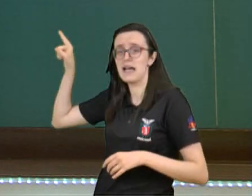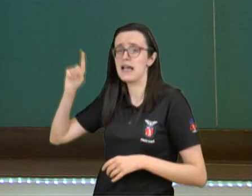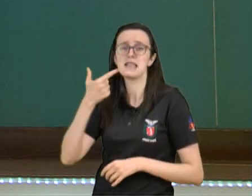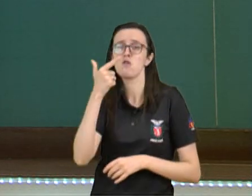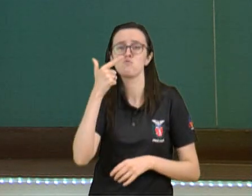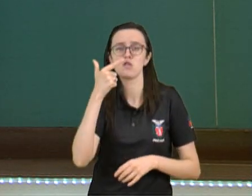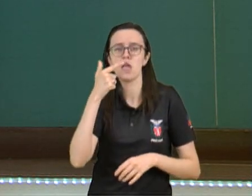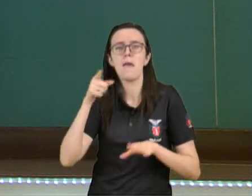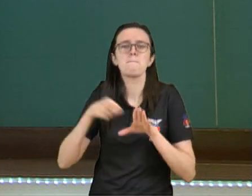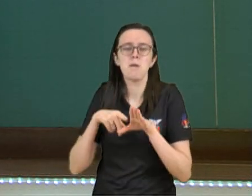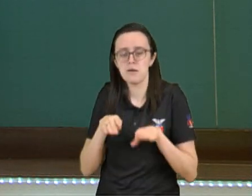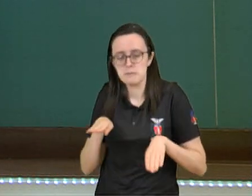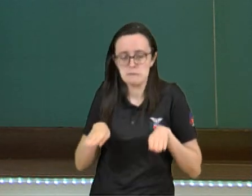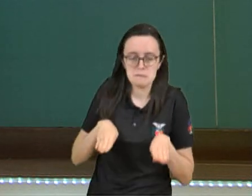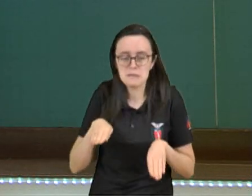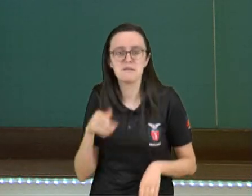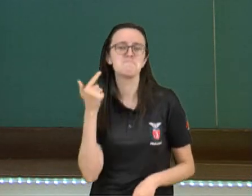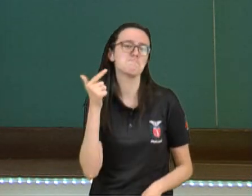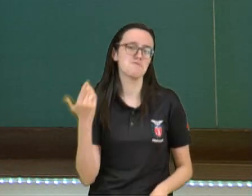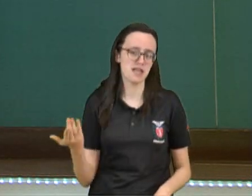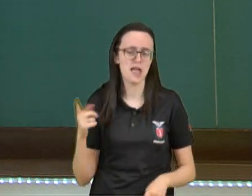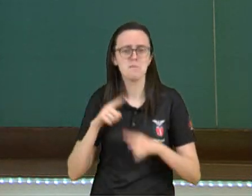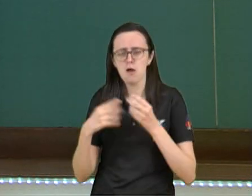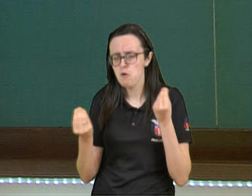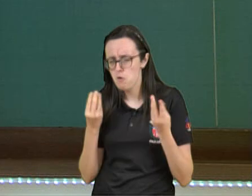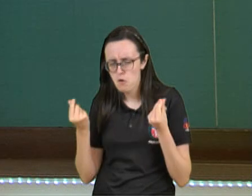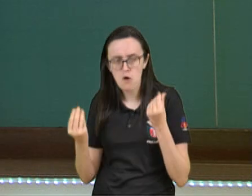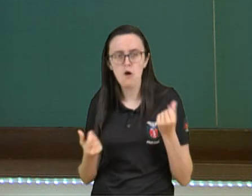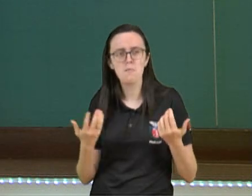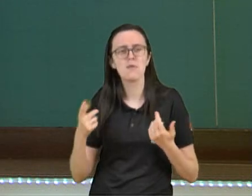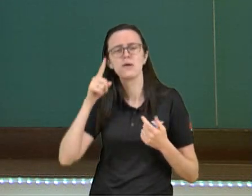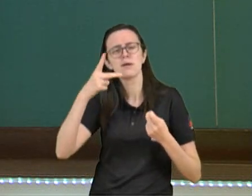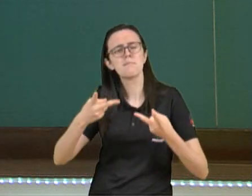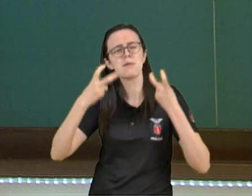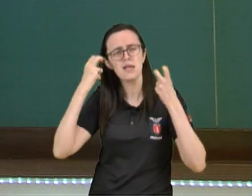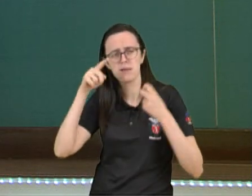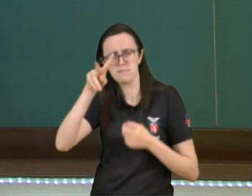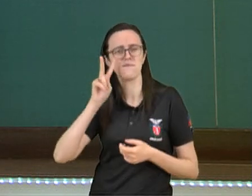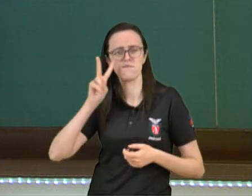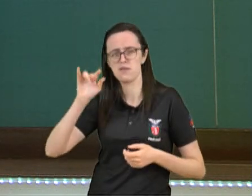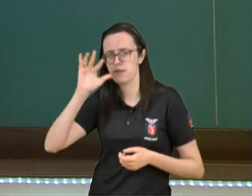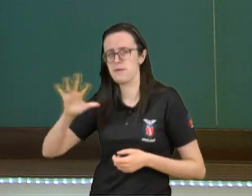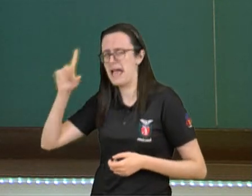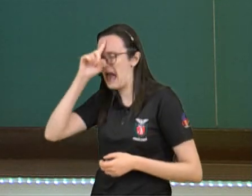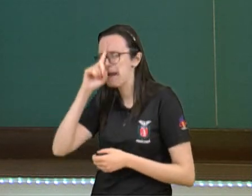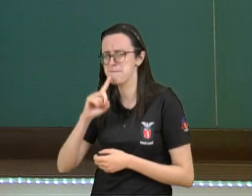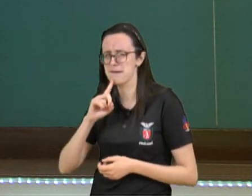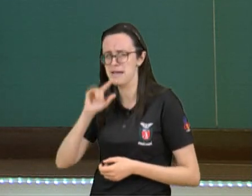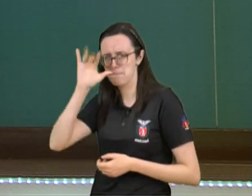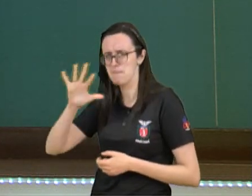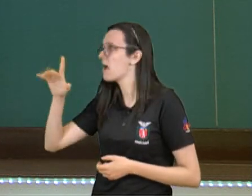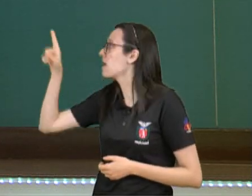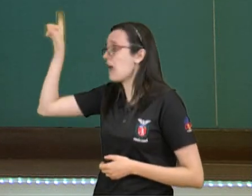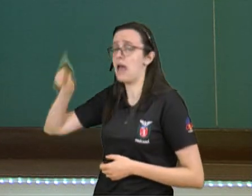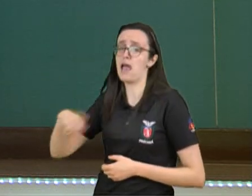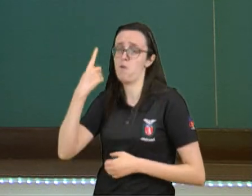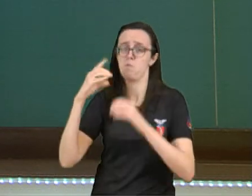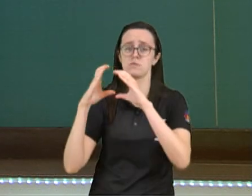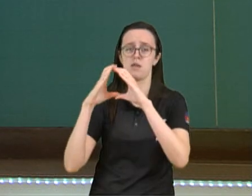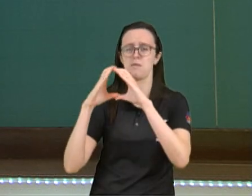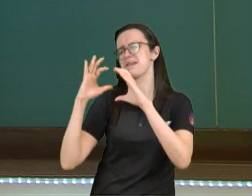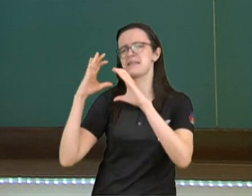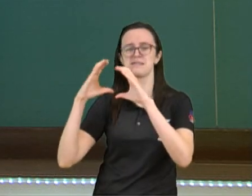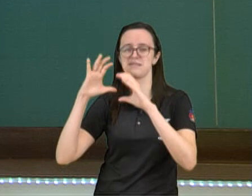têm pezinhos. Mas como eles se deslocam? Observem aqui na tela, a linha amarelinho, é uma célula,